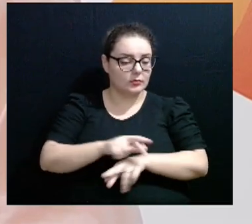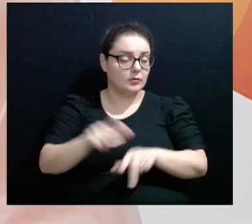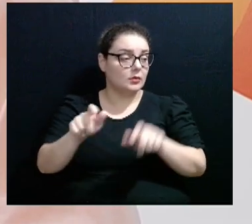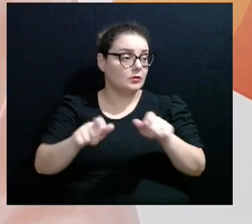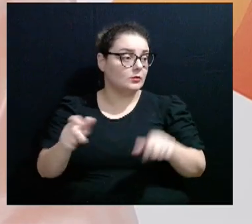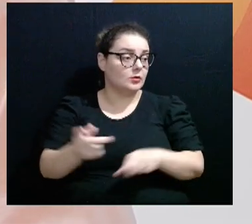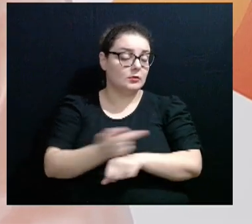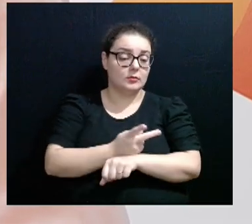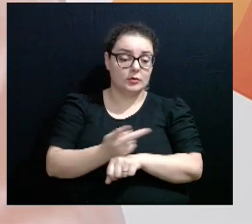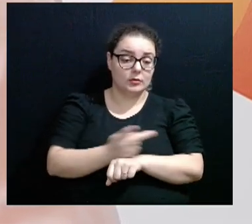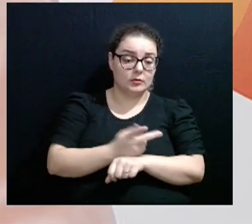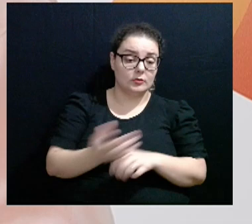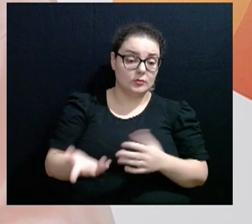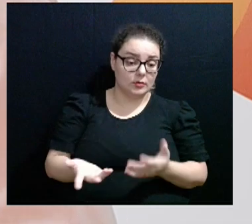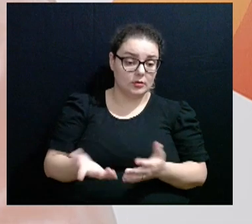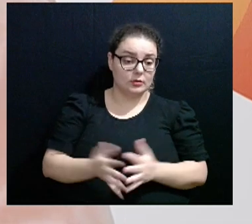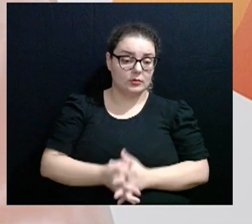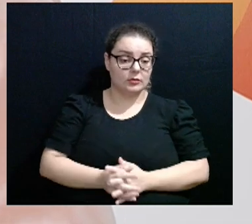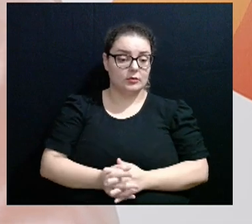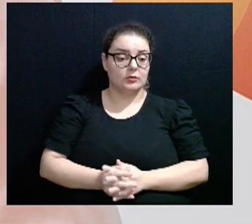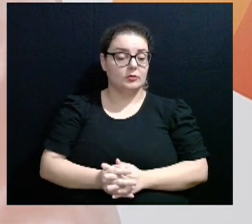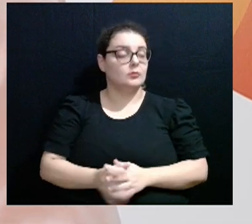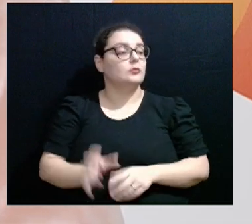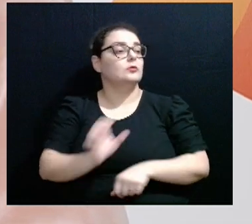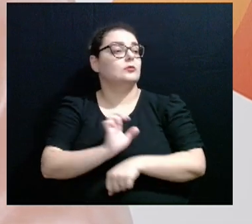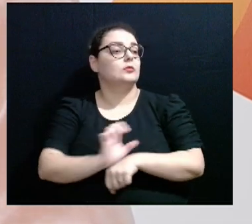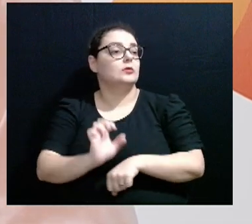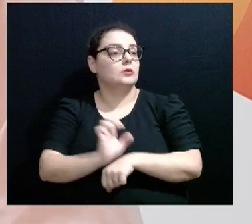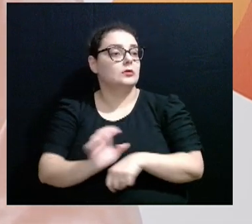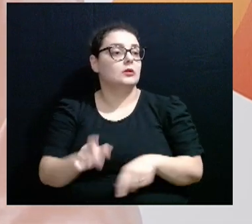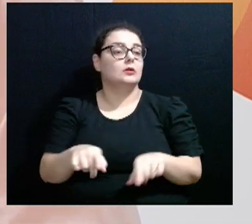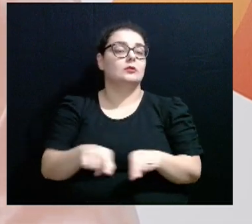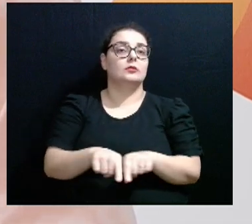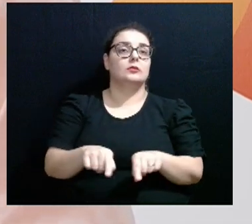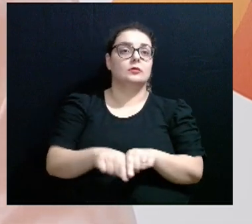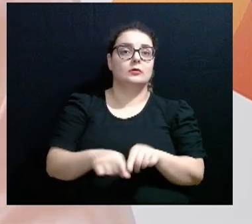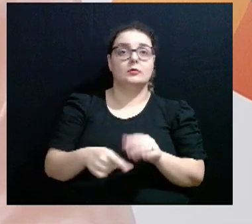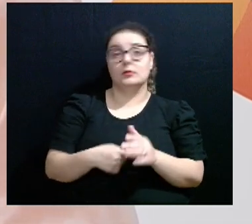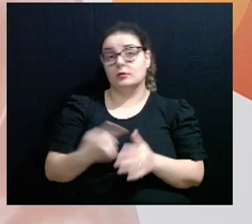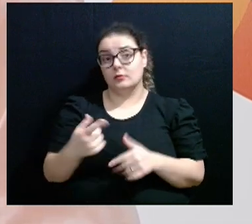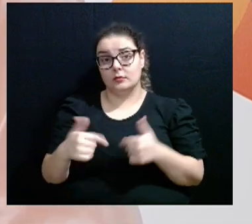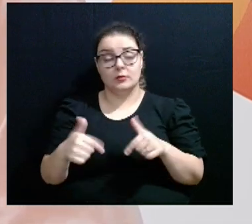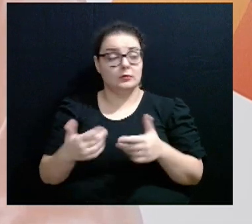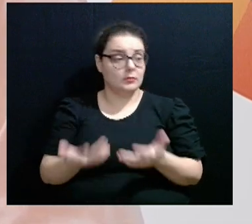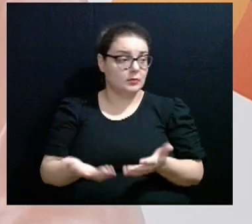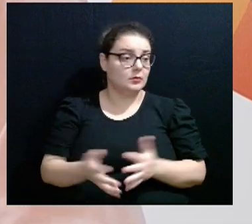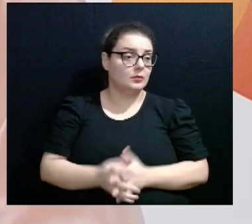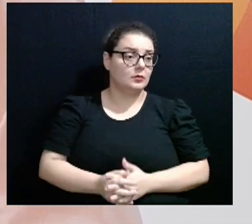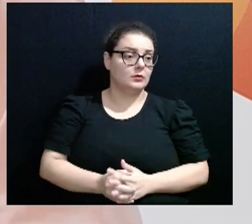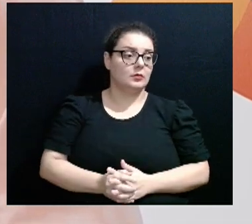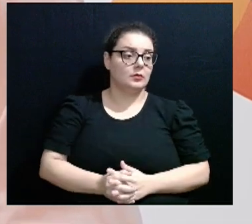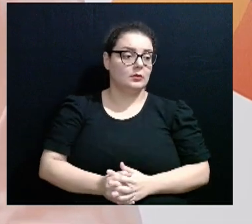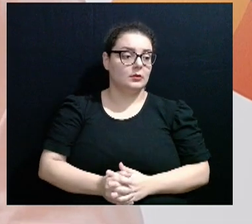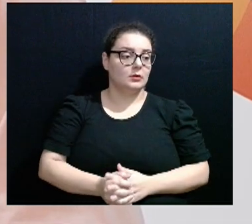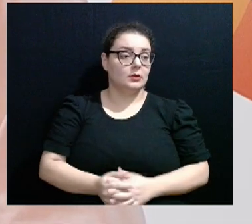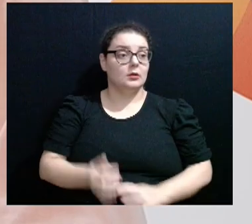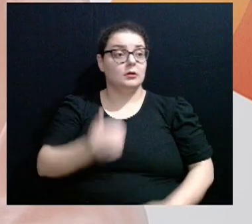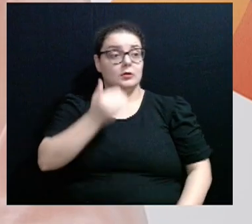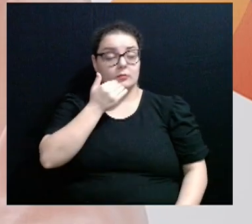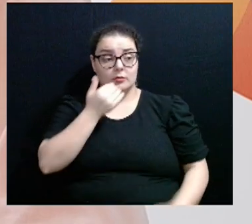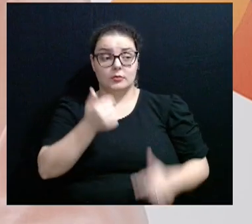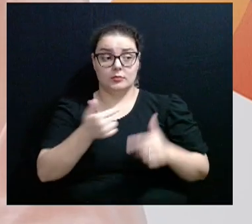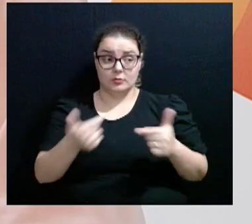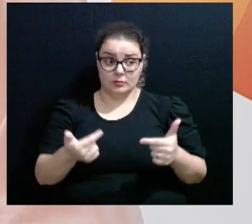busca aí desse estágio ou então também do primeiro emprego, né, Rômulo? E a demanda aumenta bastante